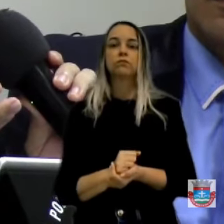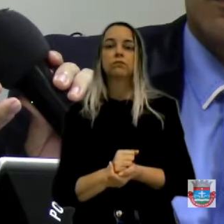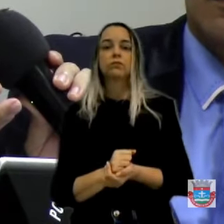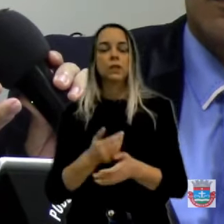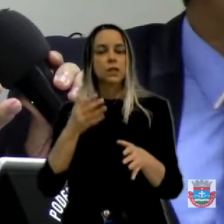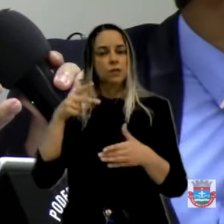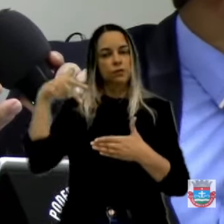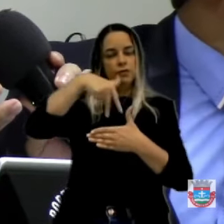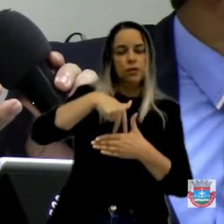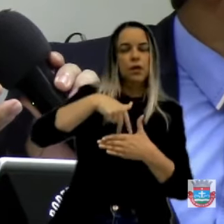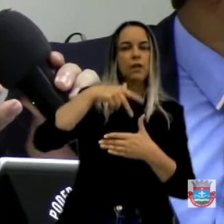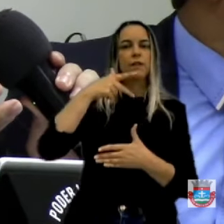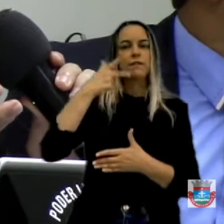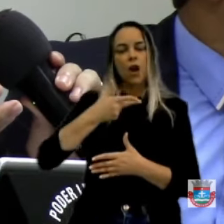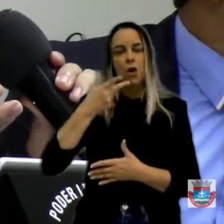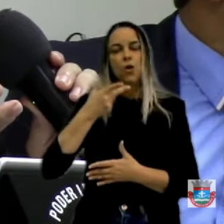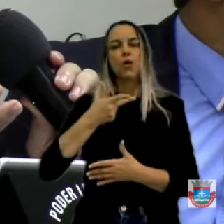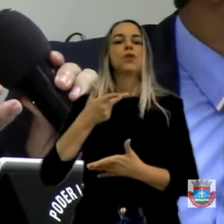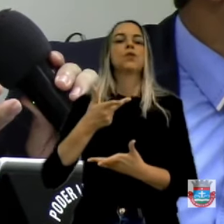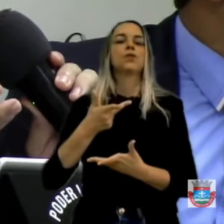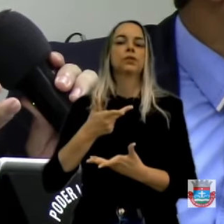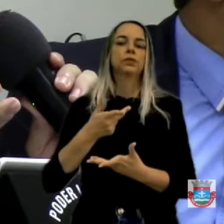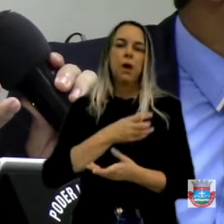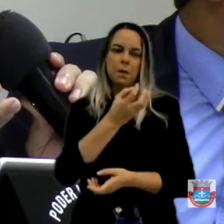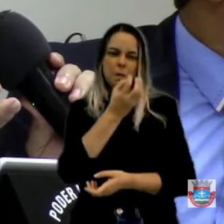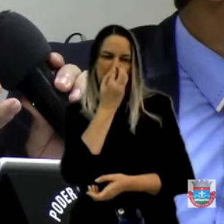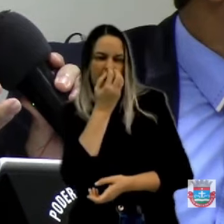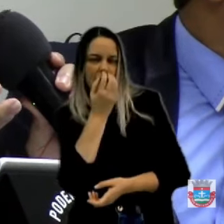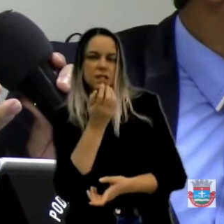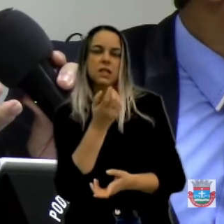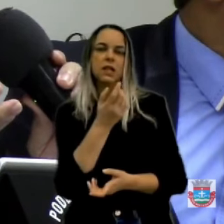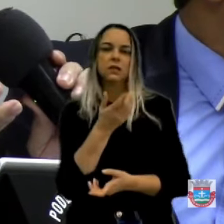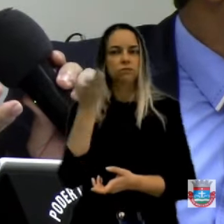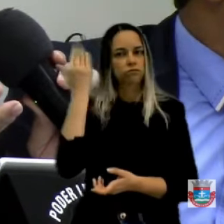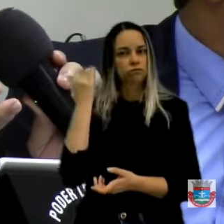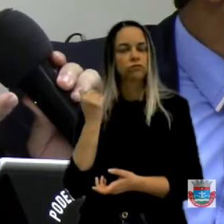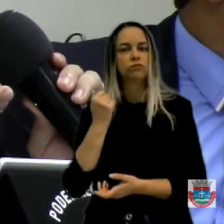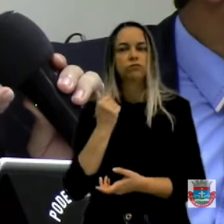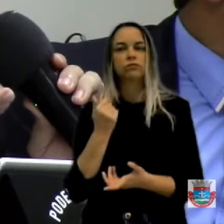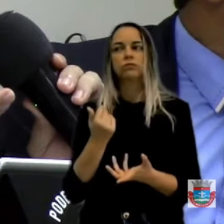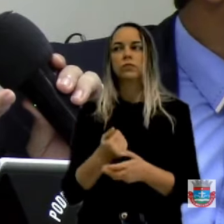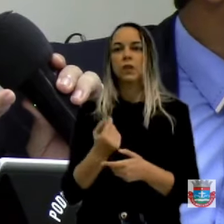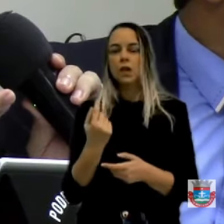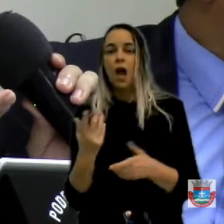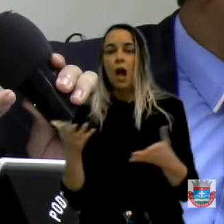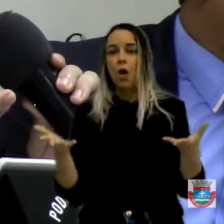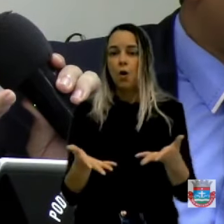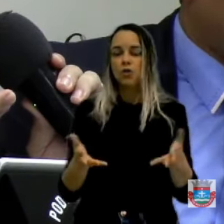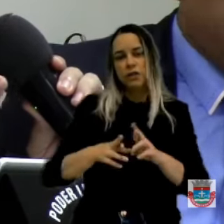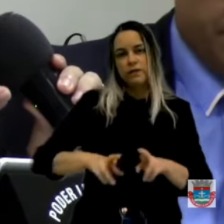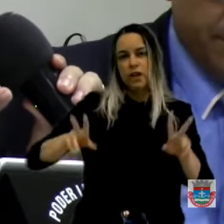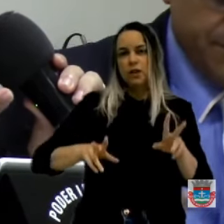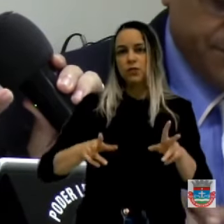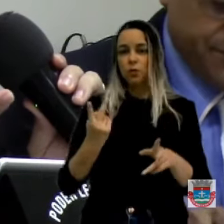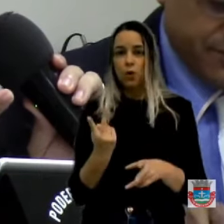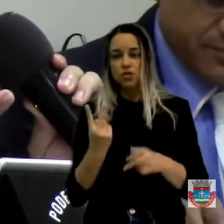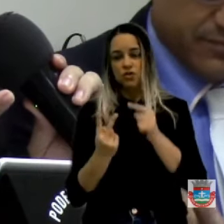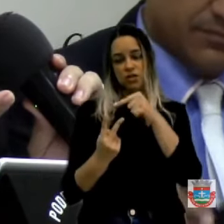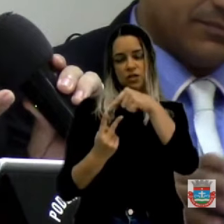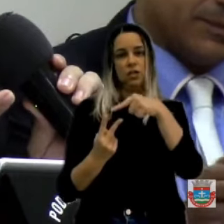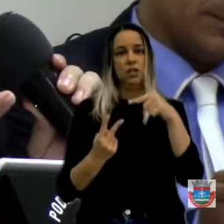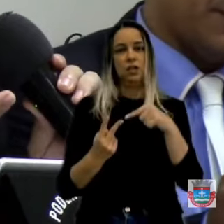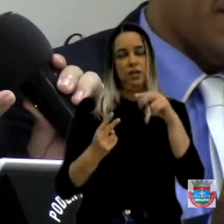vereadores. Era Vossa Excelência. Palhaço, é dois pesos aqui, e duas medidas? De jeito nenhum. É dois pesos e duas